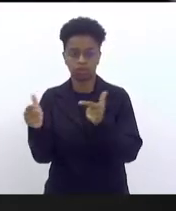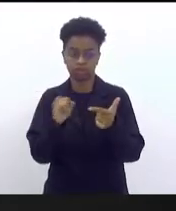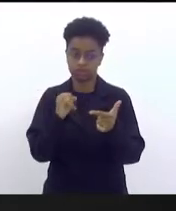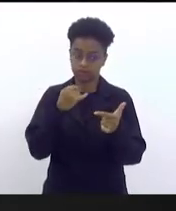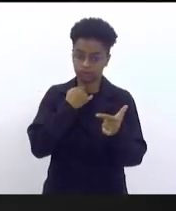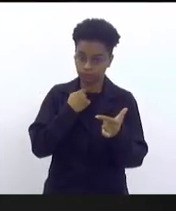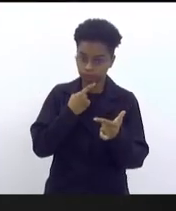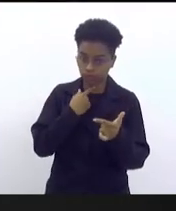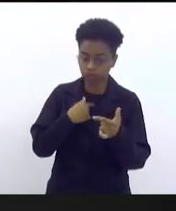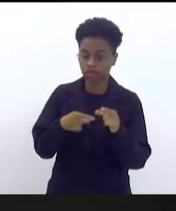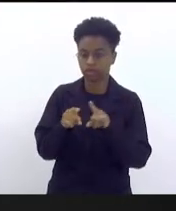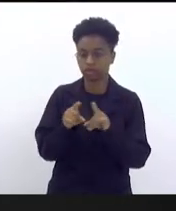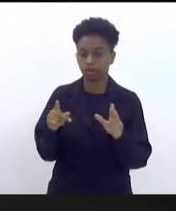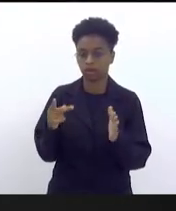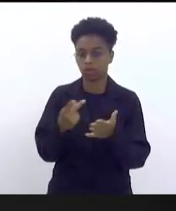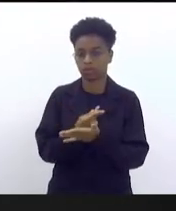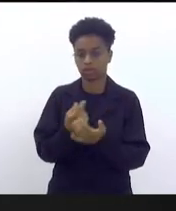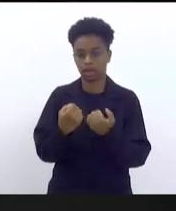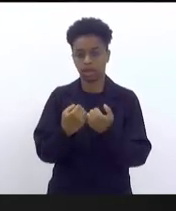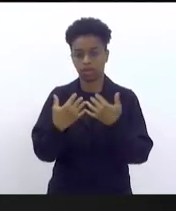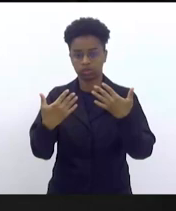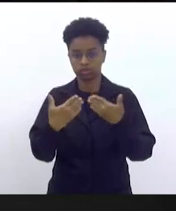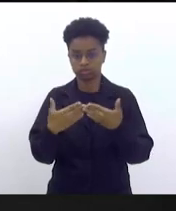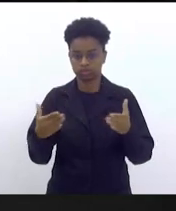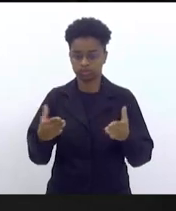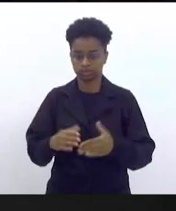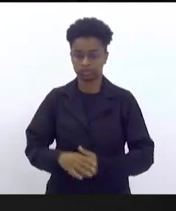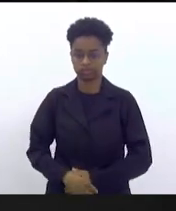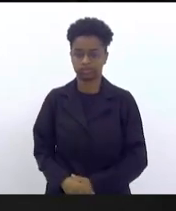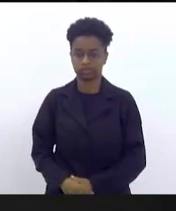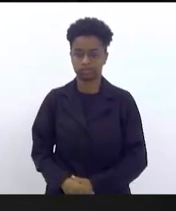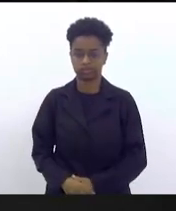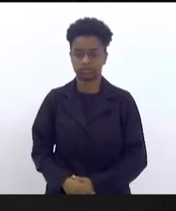que venha ser realizado essa audiência pública